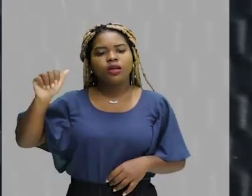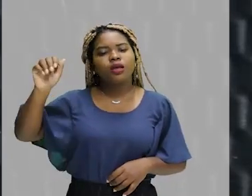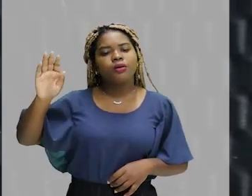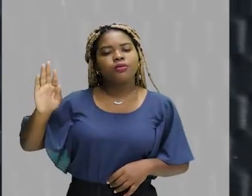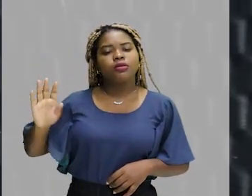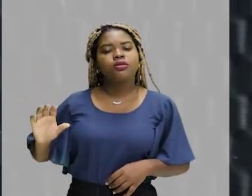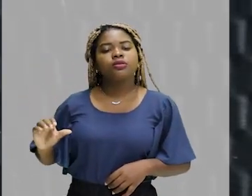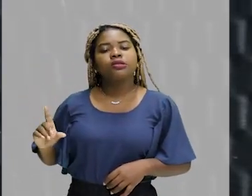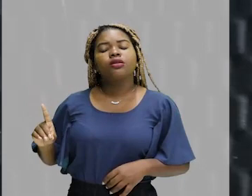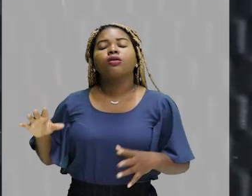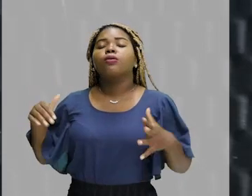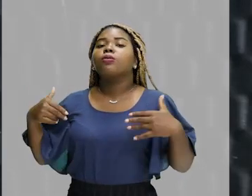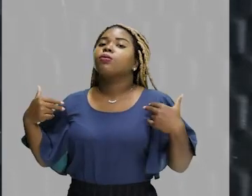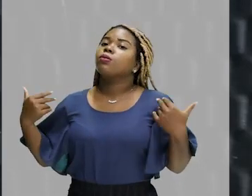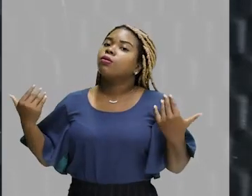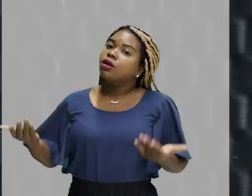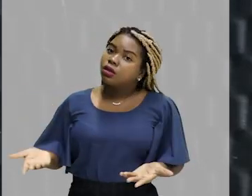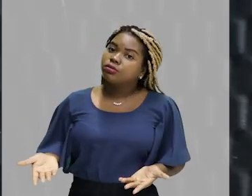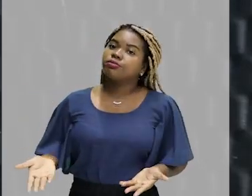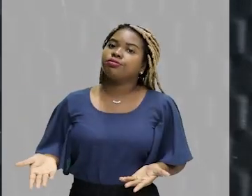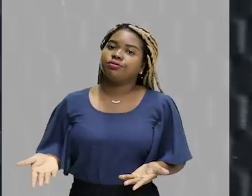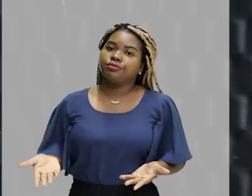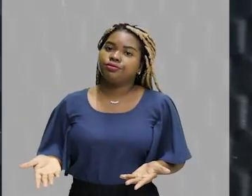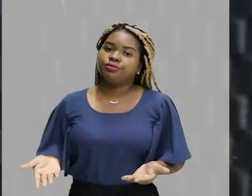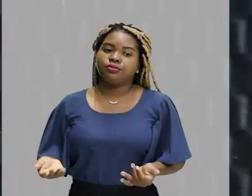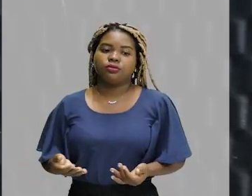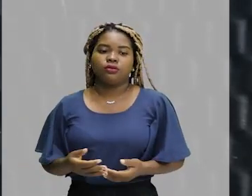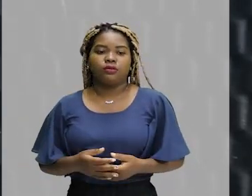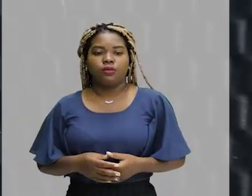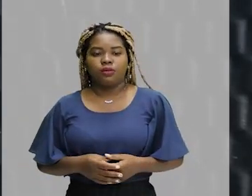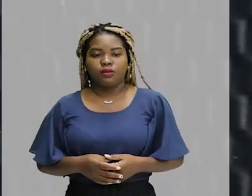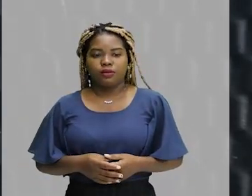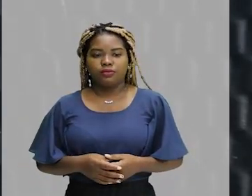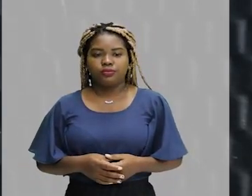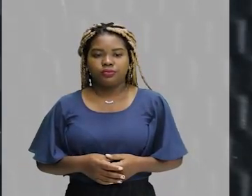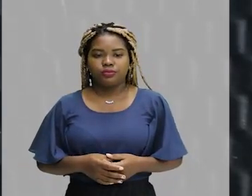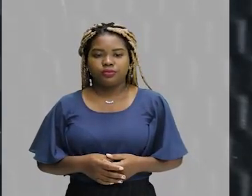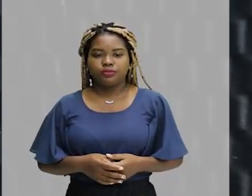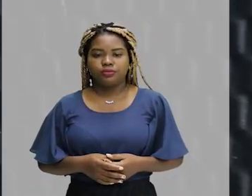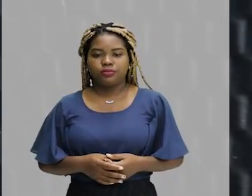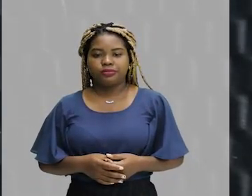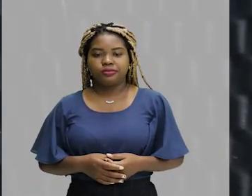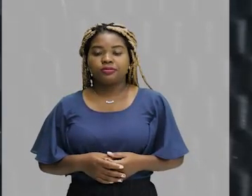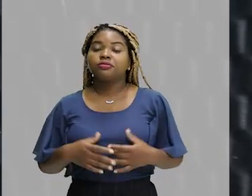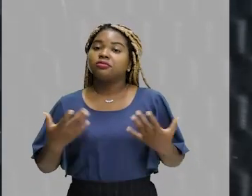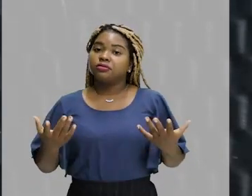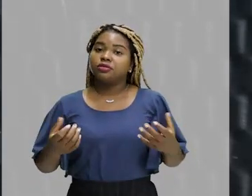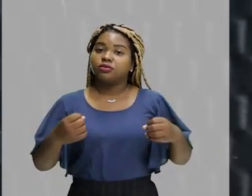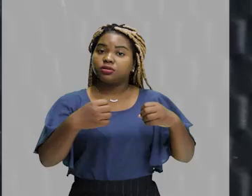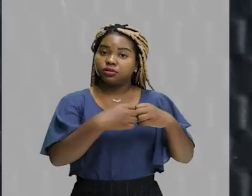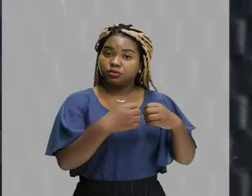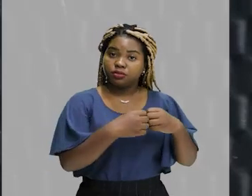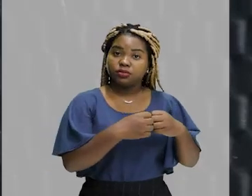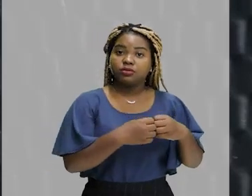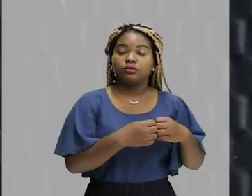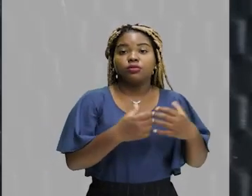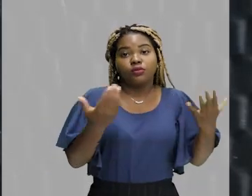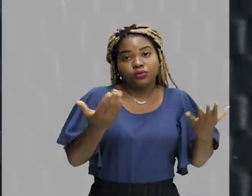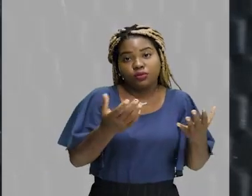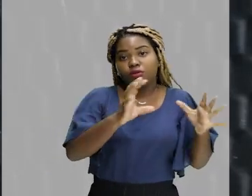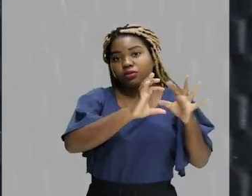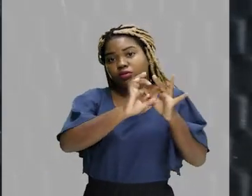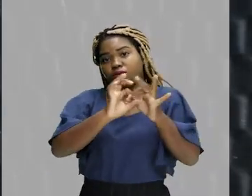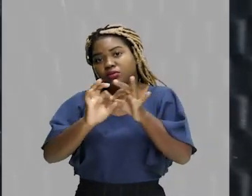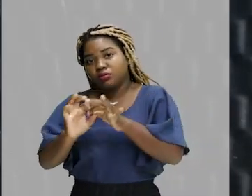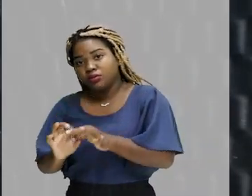eu vou conseguir, tá, suscitar dentro desse processo? Essa quarta questão ela está perto muito do que vivemos hoje. A era